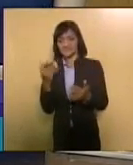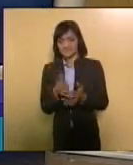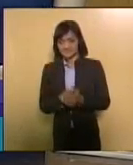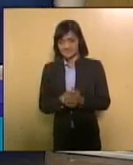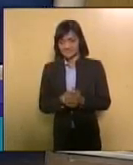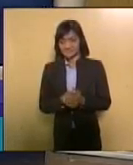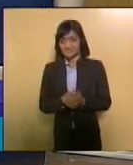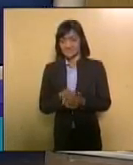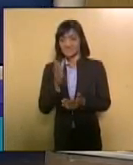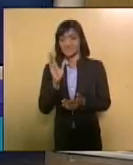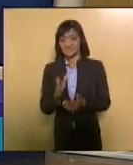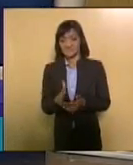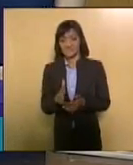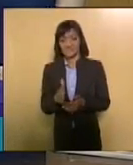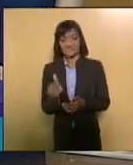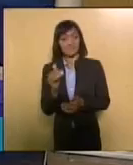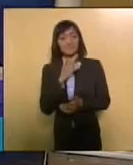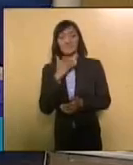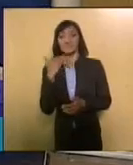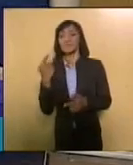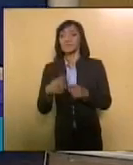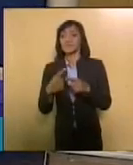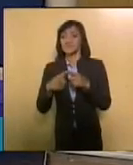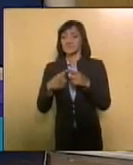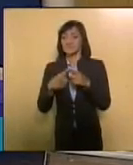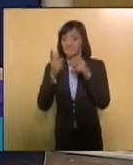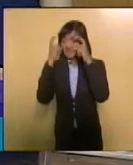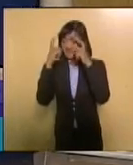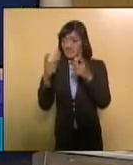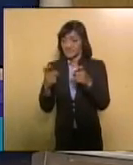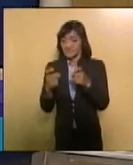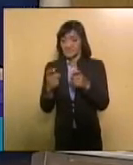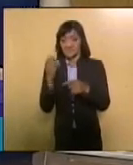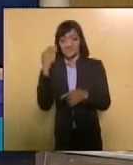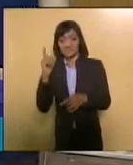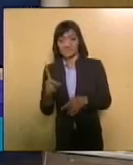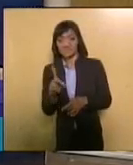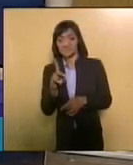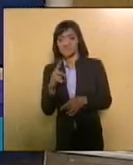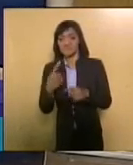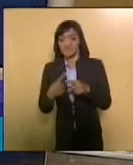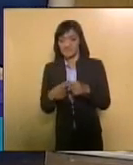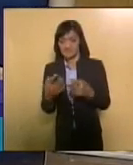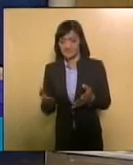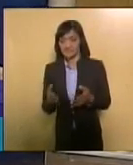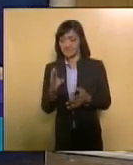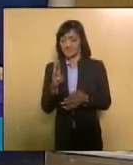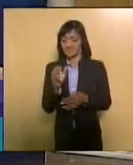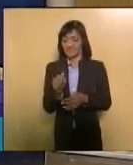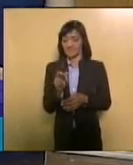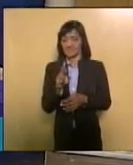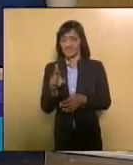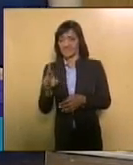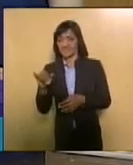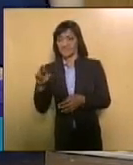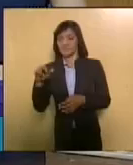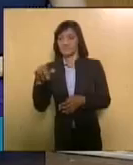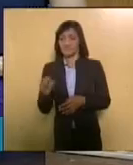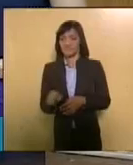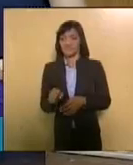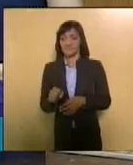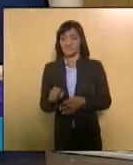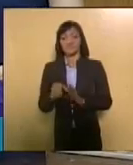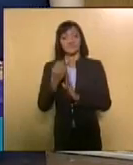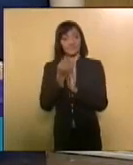terminam sendo classificadas como mortes com causa violenta indeterminada então Barreiras é um exemplo disso o registro oficial do Ministério da